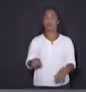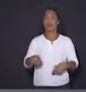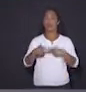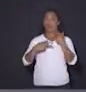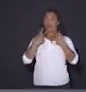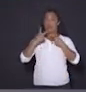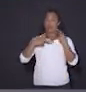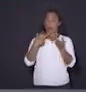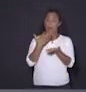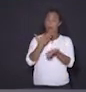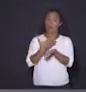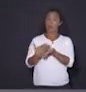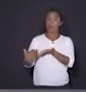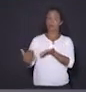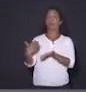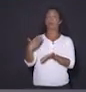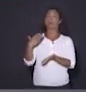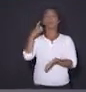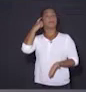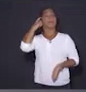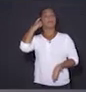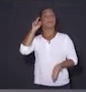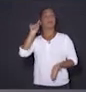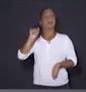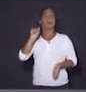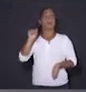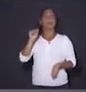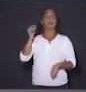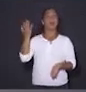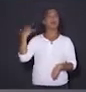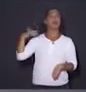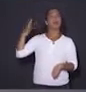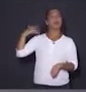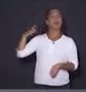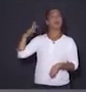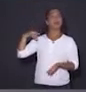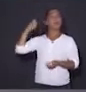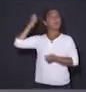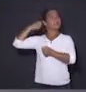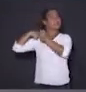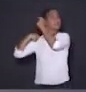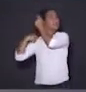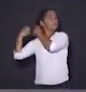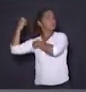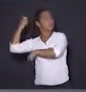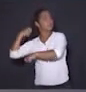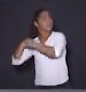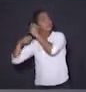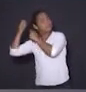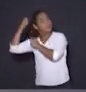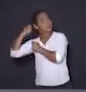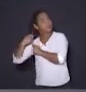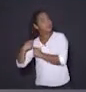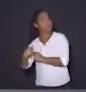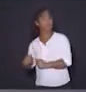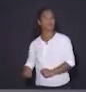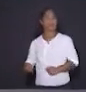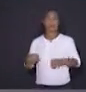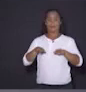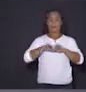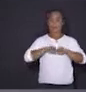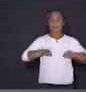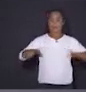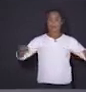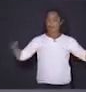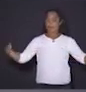começamos a pensar por exemplo a demanda que nós recebíamos de alisar o cabelo pra aparecer na bancada do jornal nem as mulheres negras